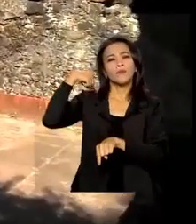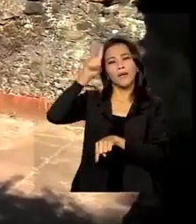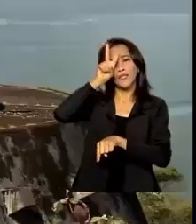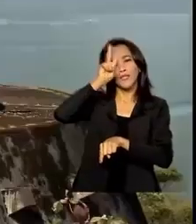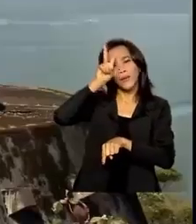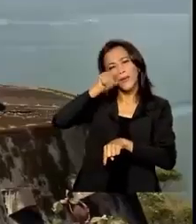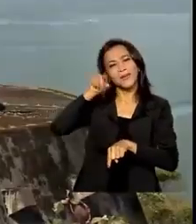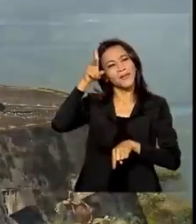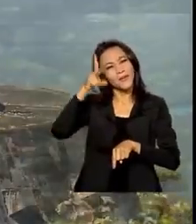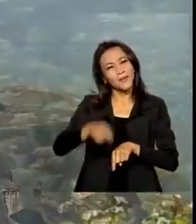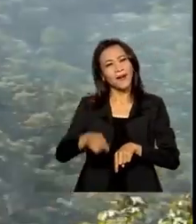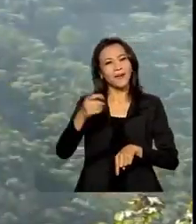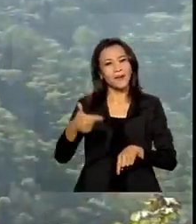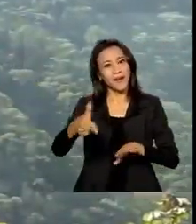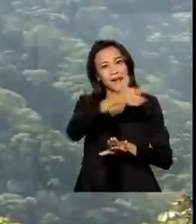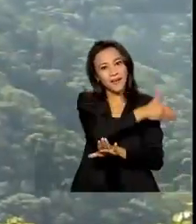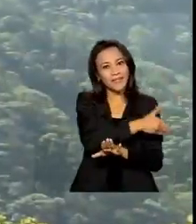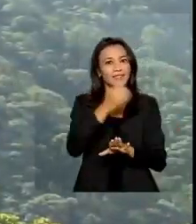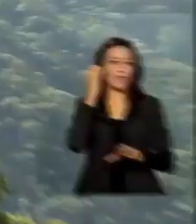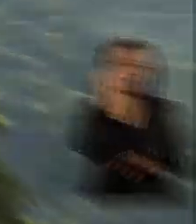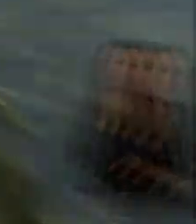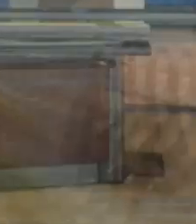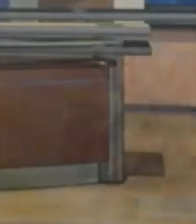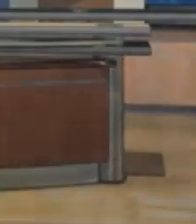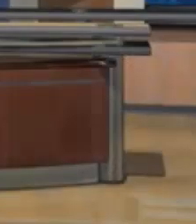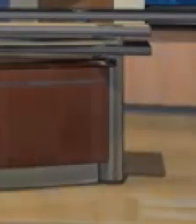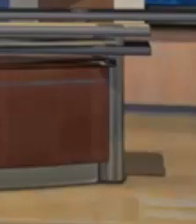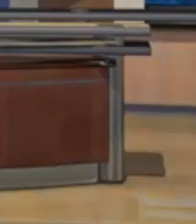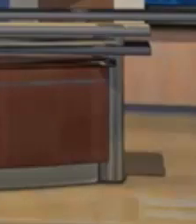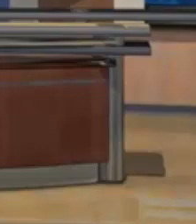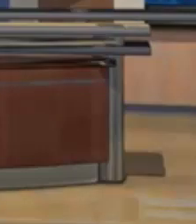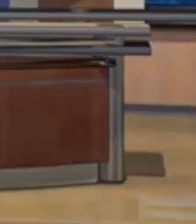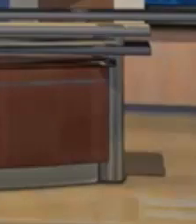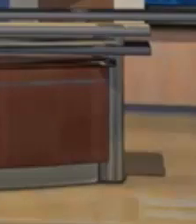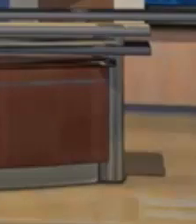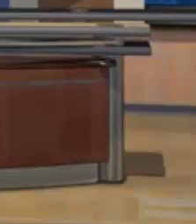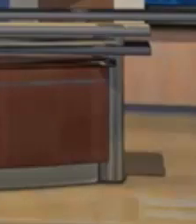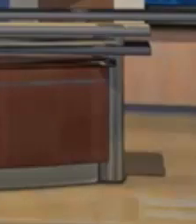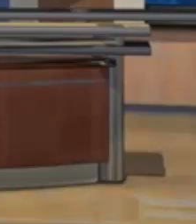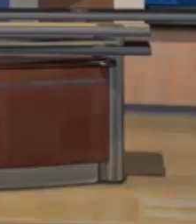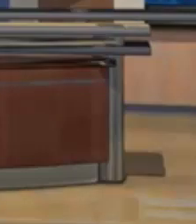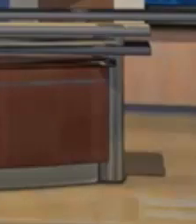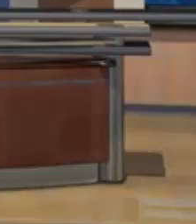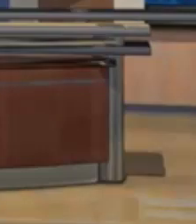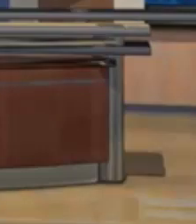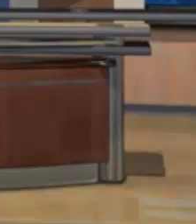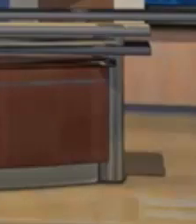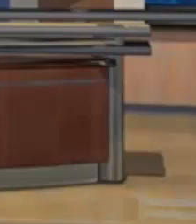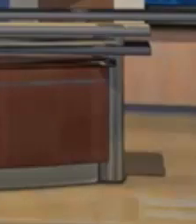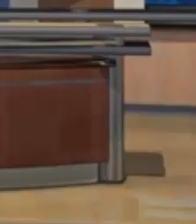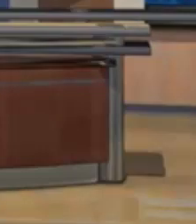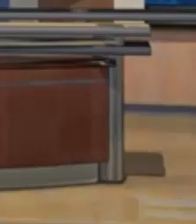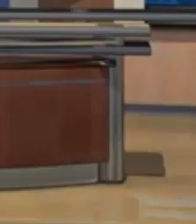do que viu Dom Pedro antes de se tornar primeiro o Ministério da Justiça e Segurança Pública decretou uma medida